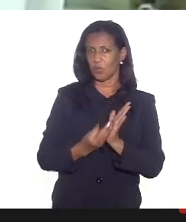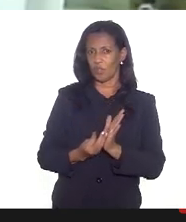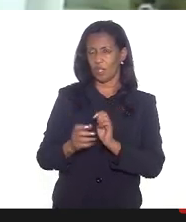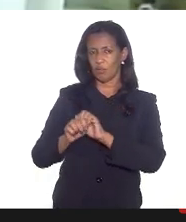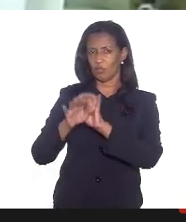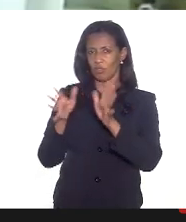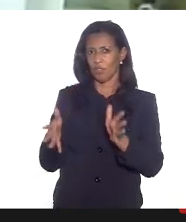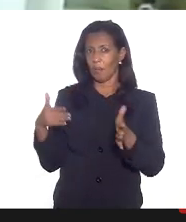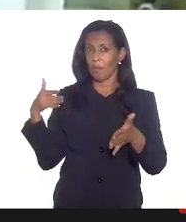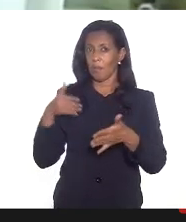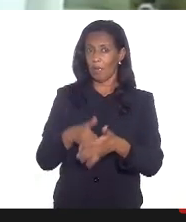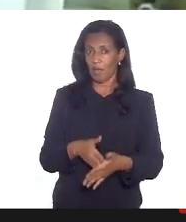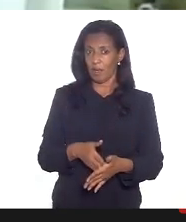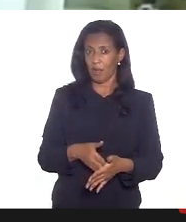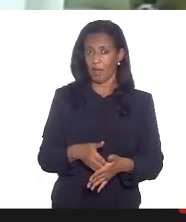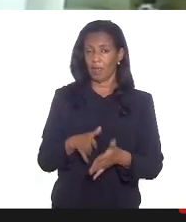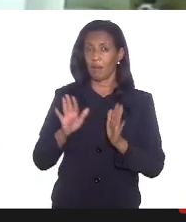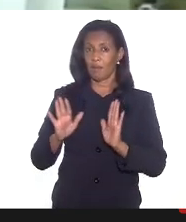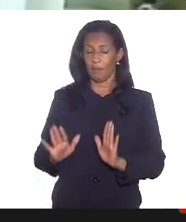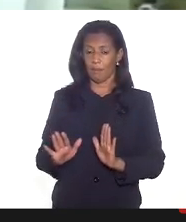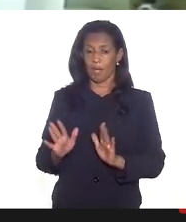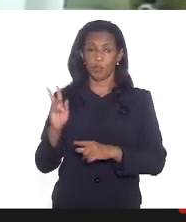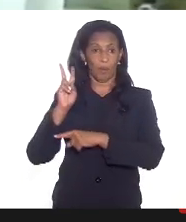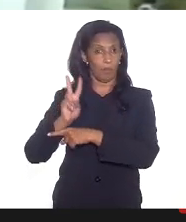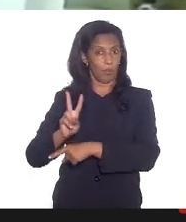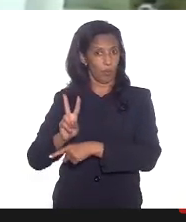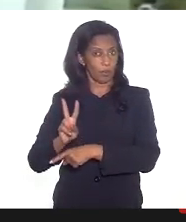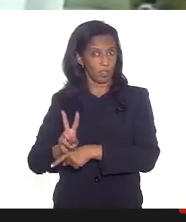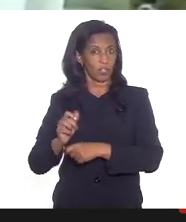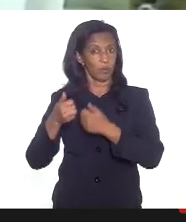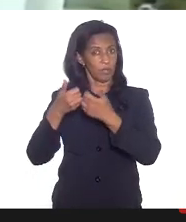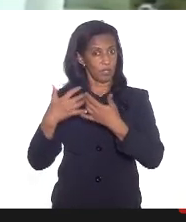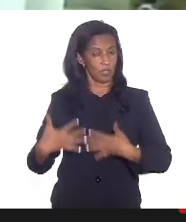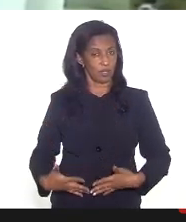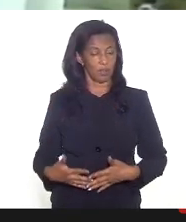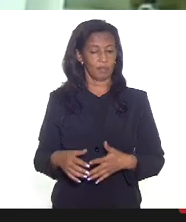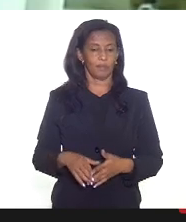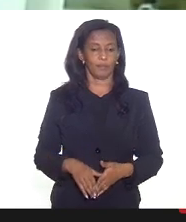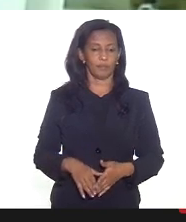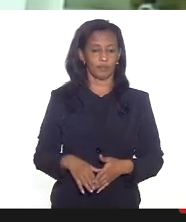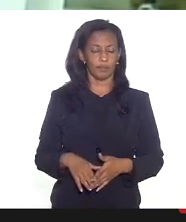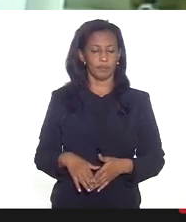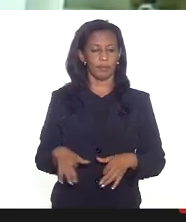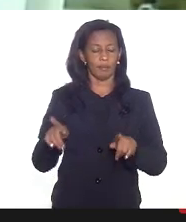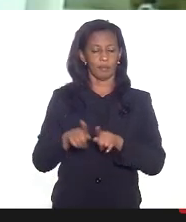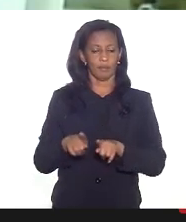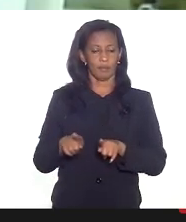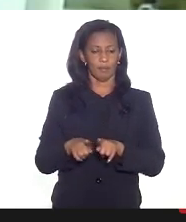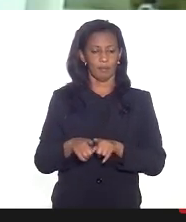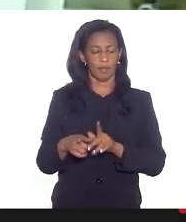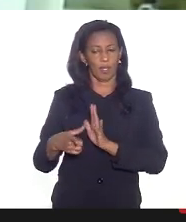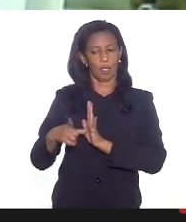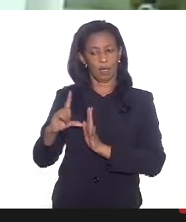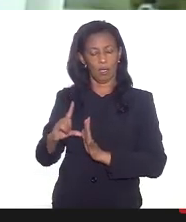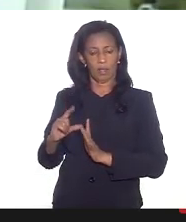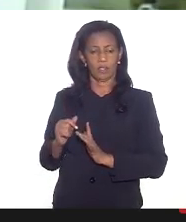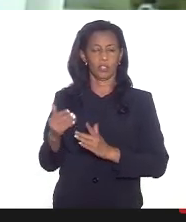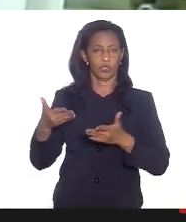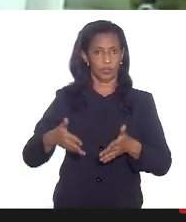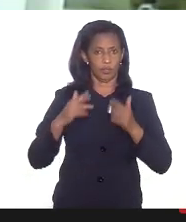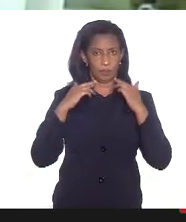esclarecimento para embarreirar mas foi parar protegia para esclarecer a minha ter tanto antes de